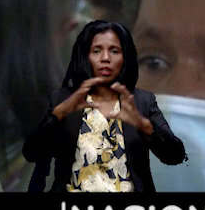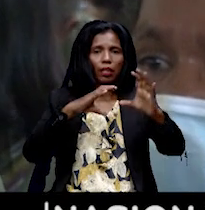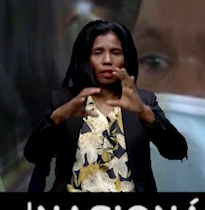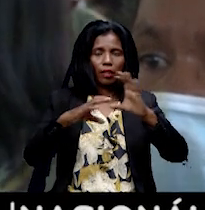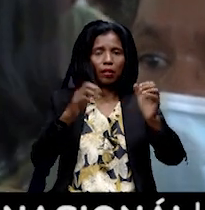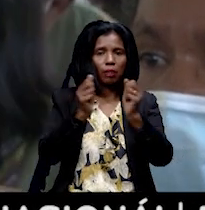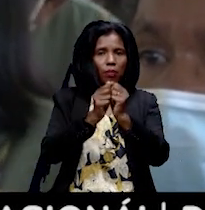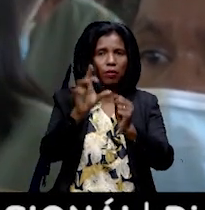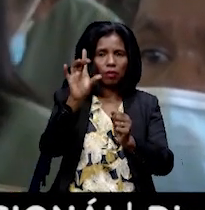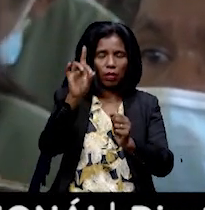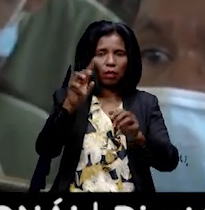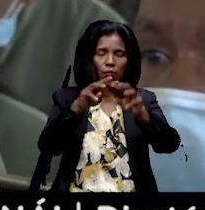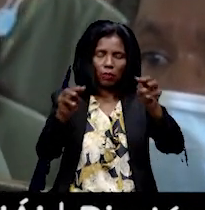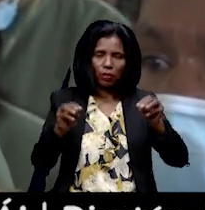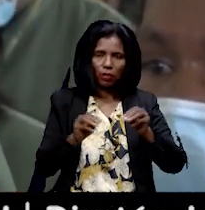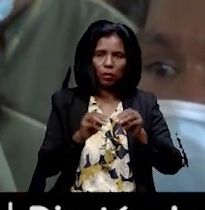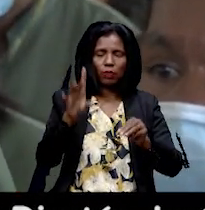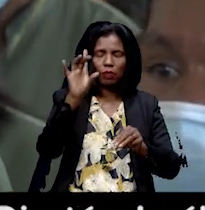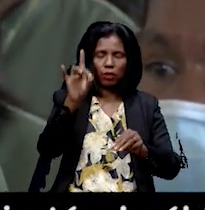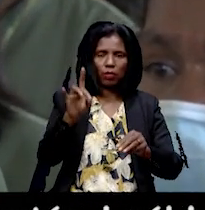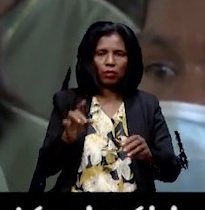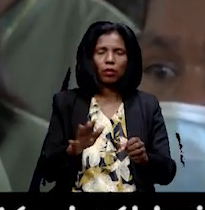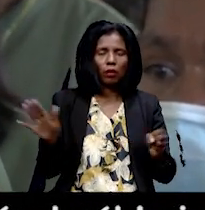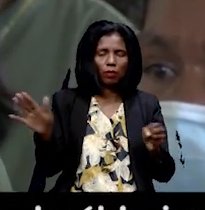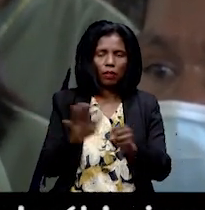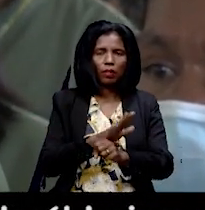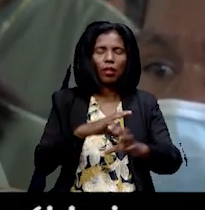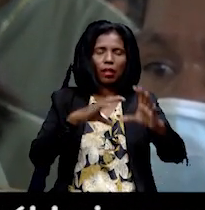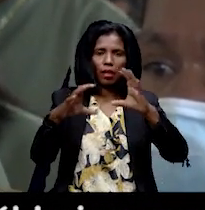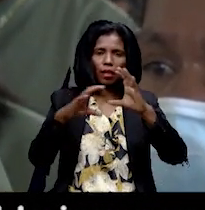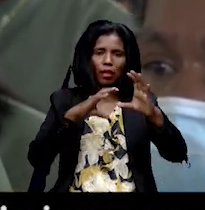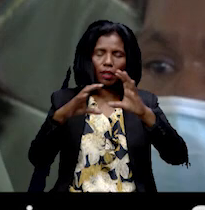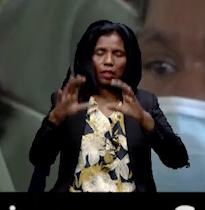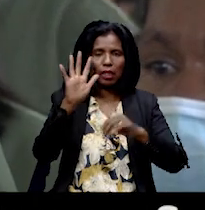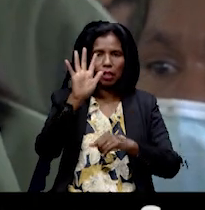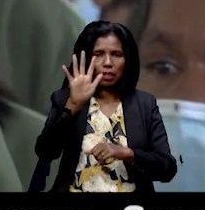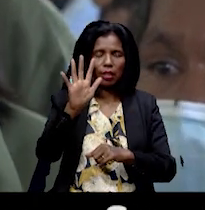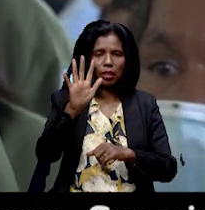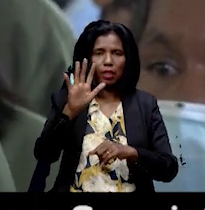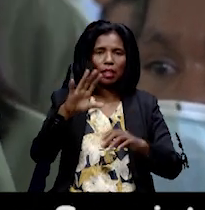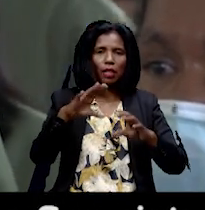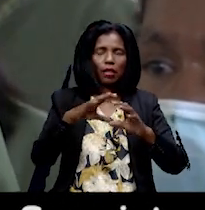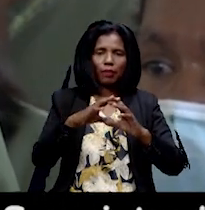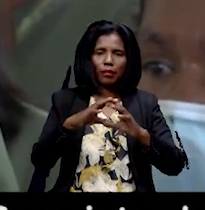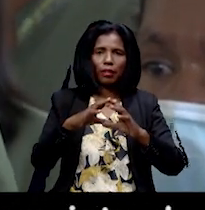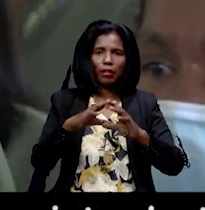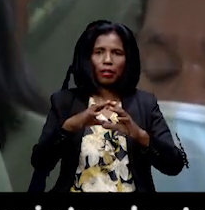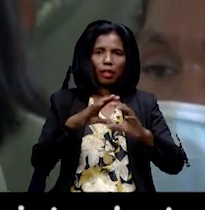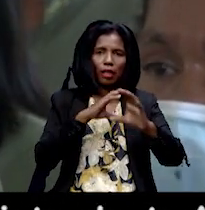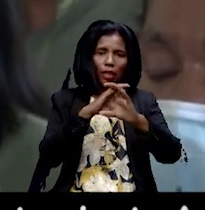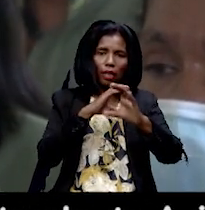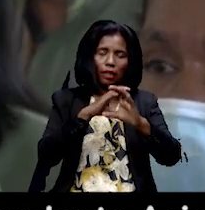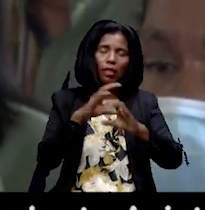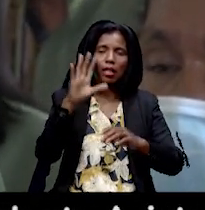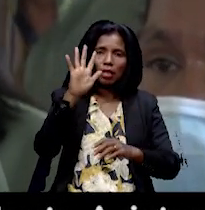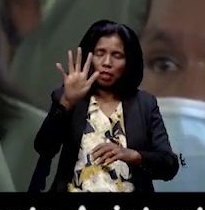ba município walu hori completa tan careta lima ne bema antes ne entrega ti ona ba nune ita ni expectativa